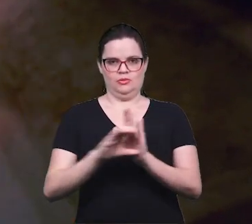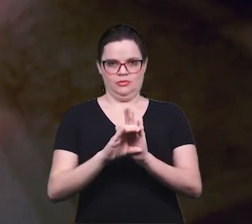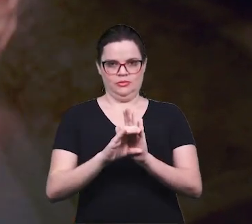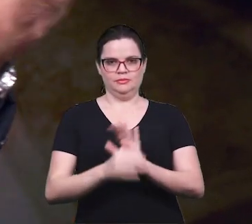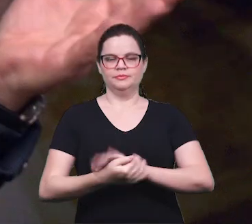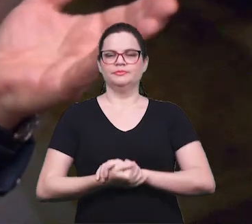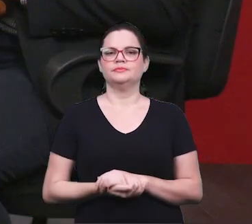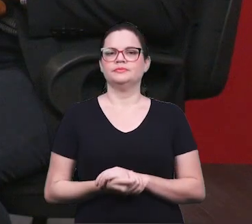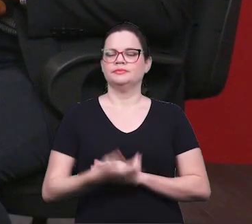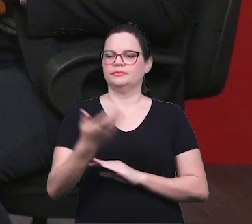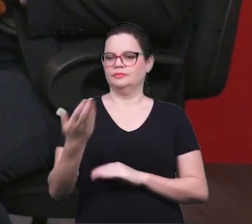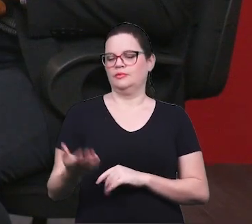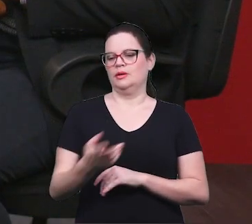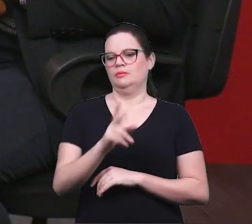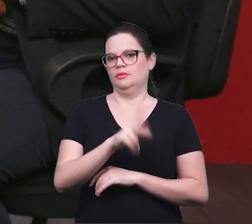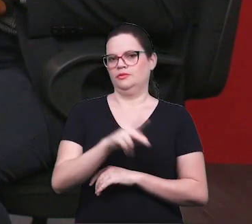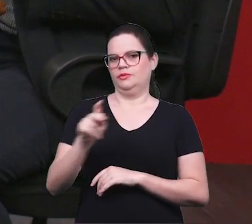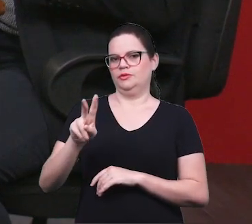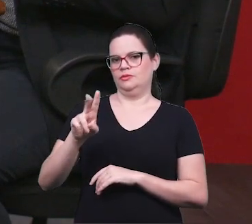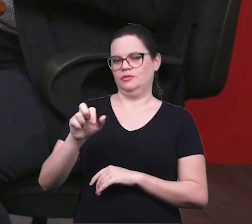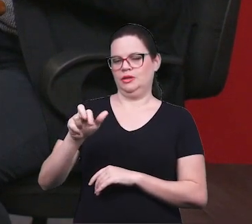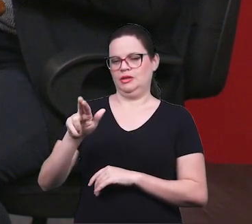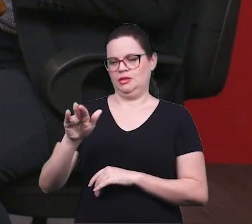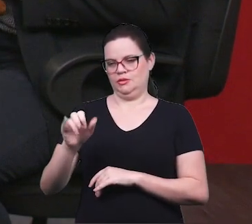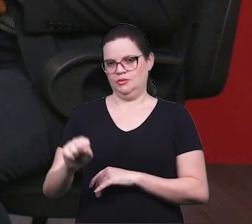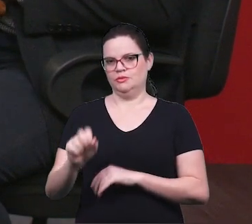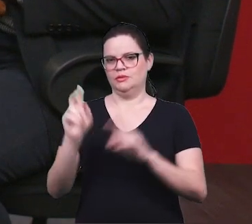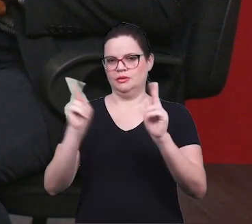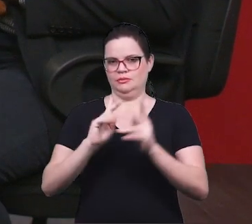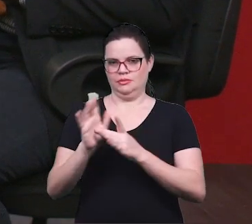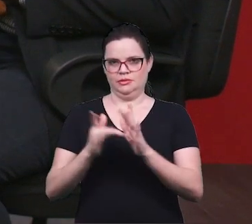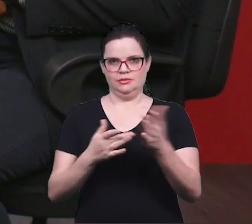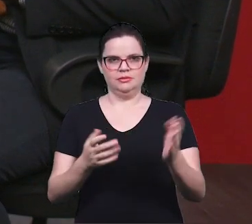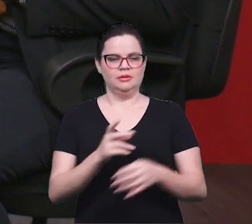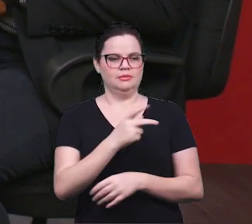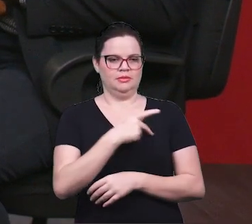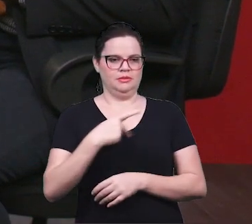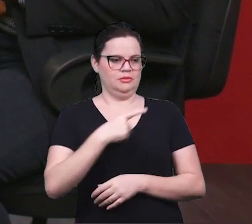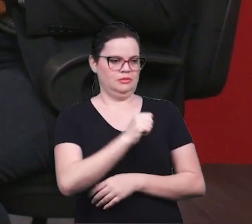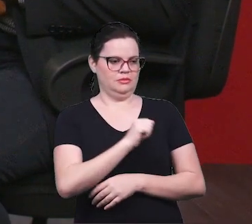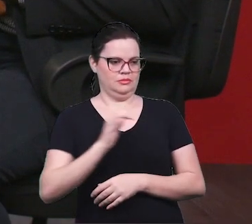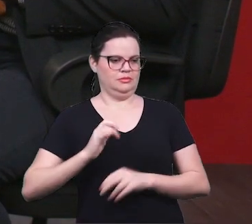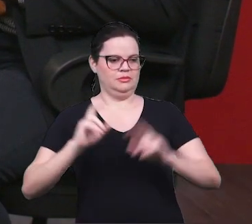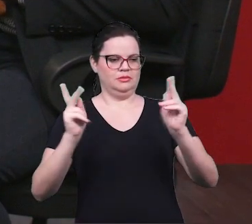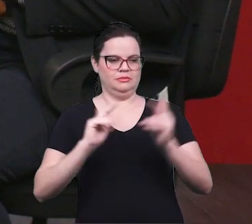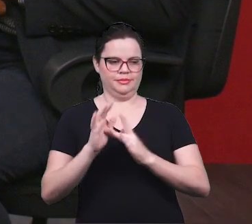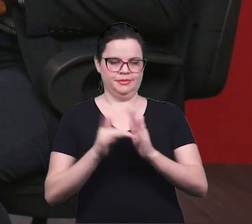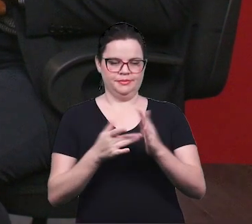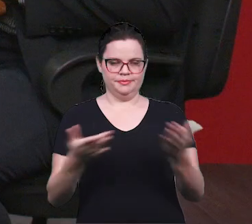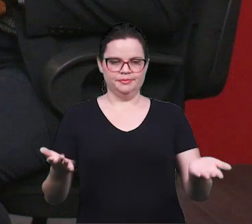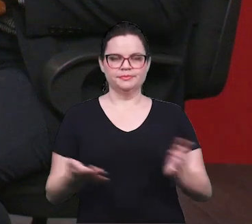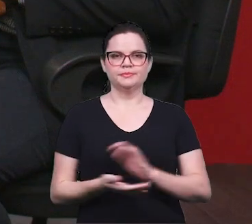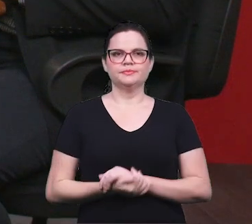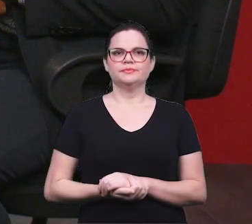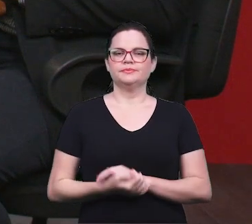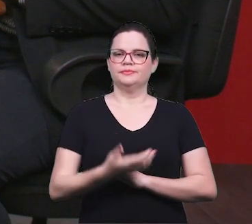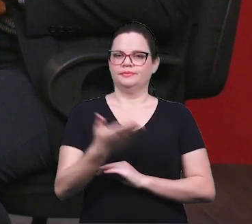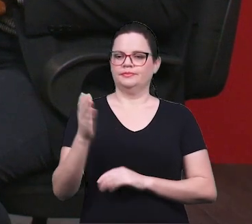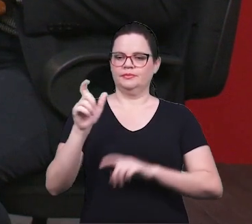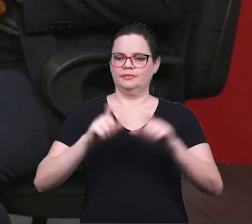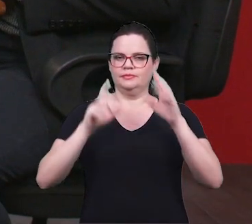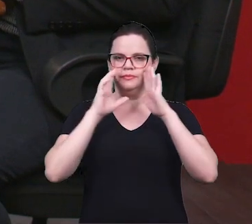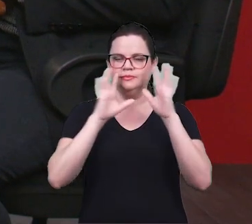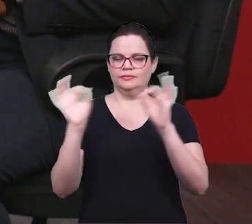mesa com o professor Vinícius, a paz do Senhor. Paz do Senhor a todos. Pastor Antônio Carlos, a paz do Senhor. Paz do Senhor a